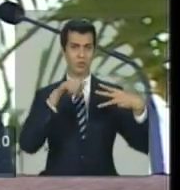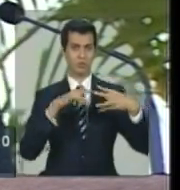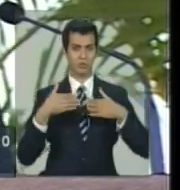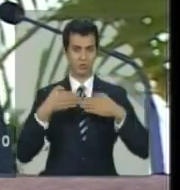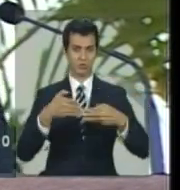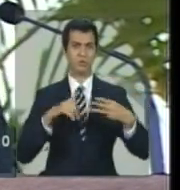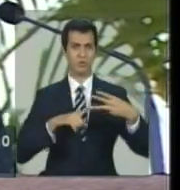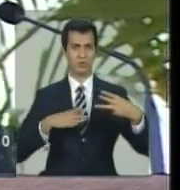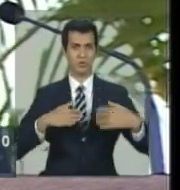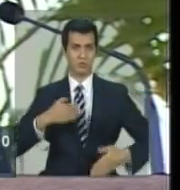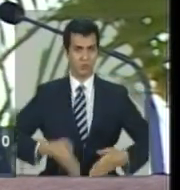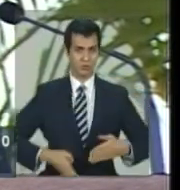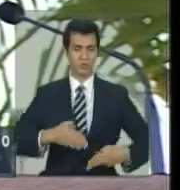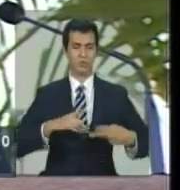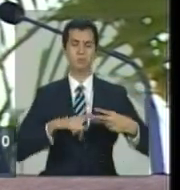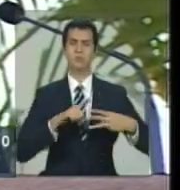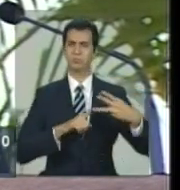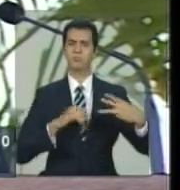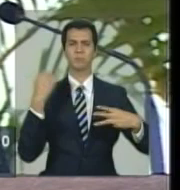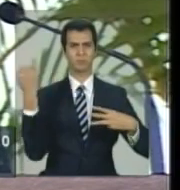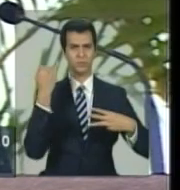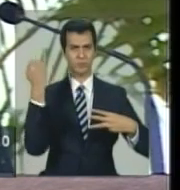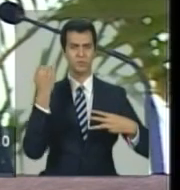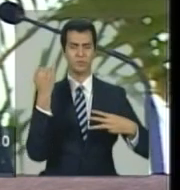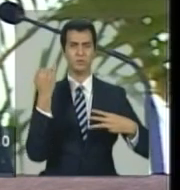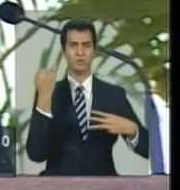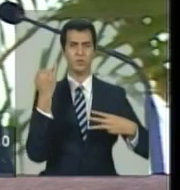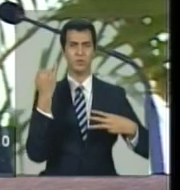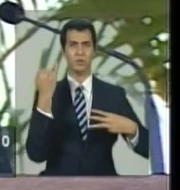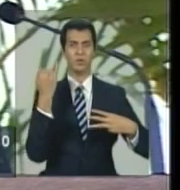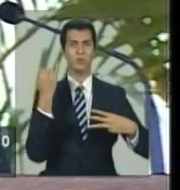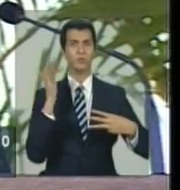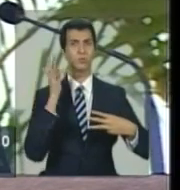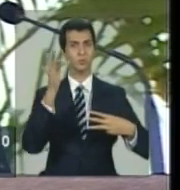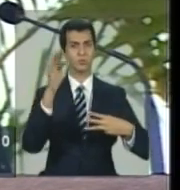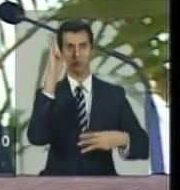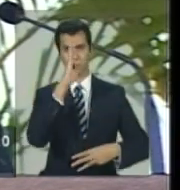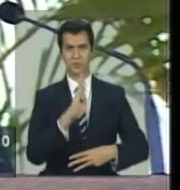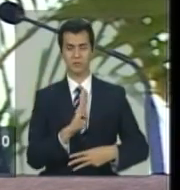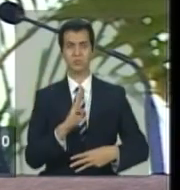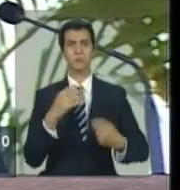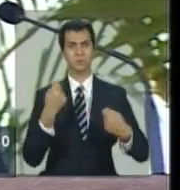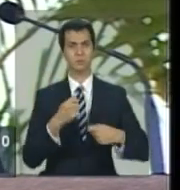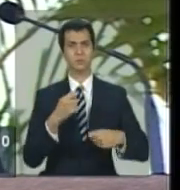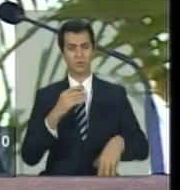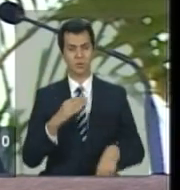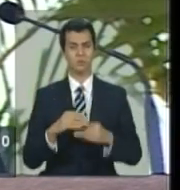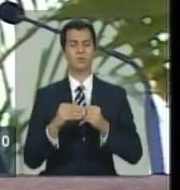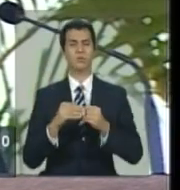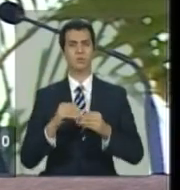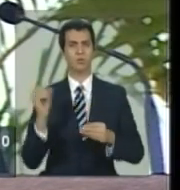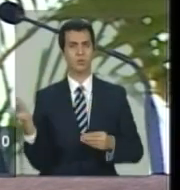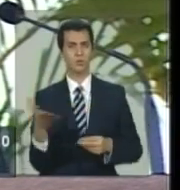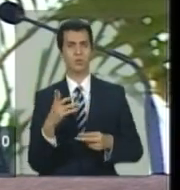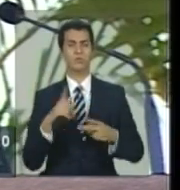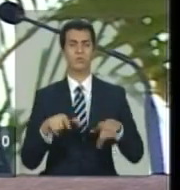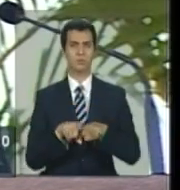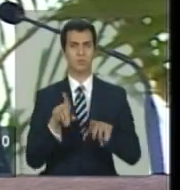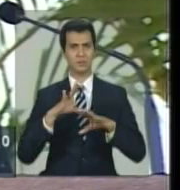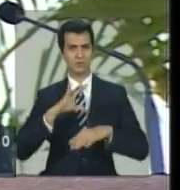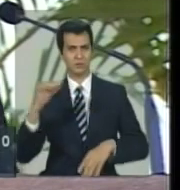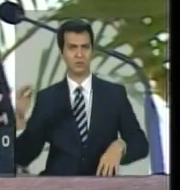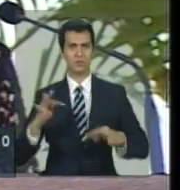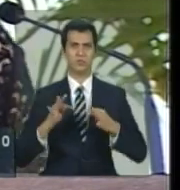do Brasil no que se refere à agregação de inovação e de capacidade científica e